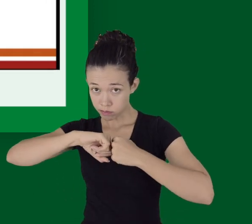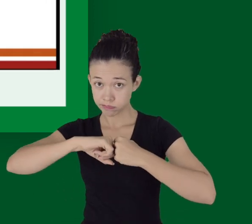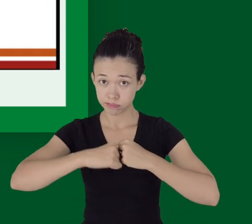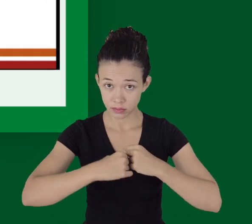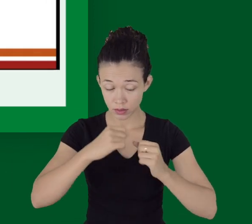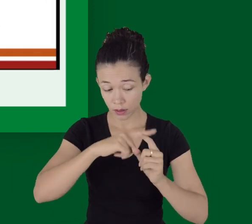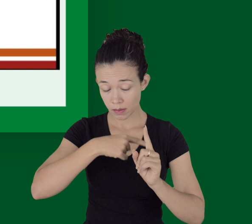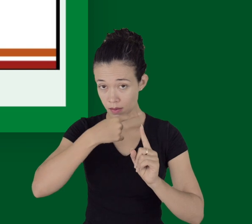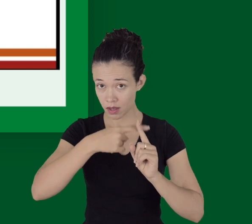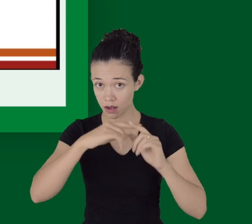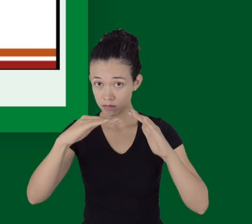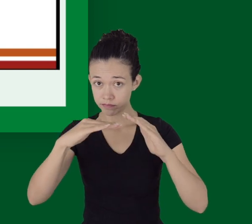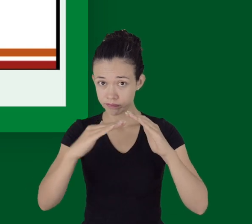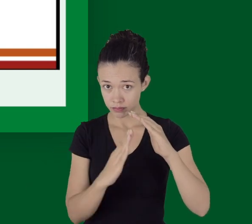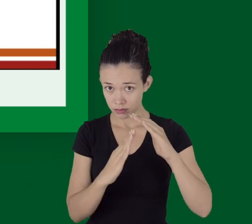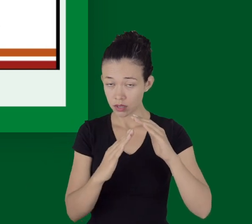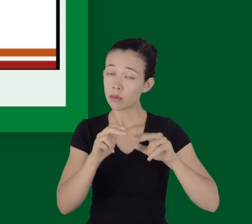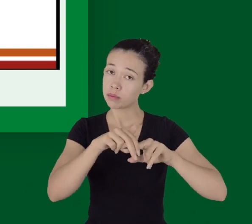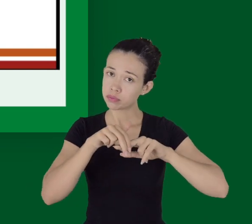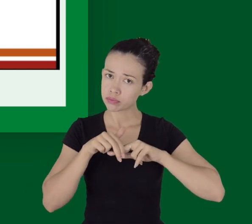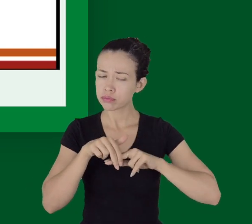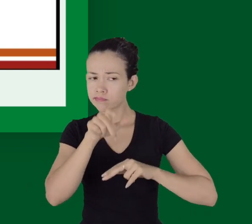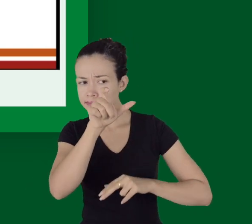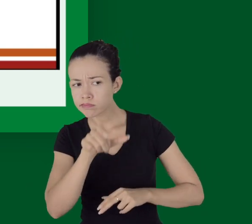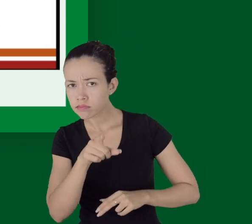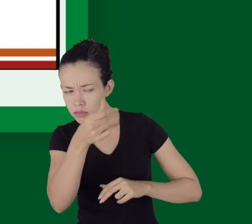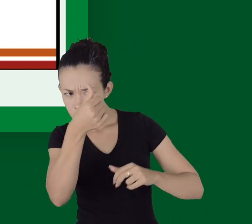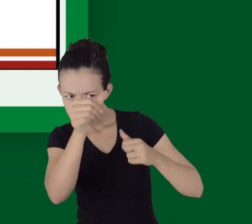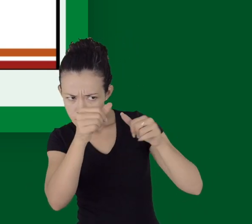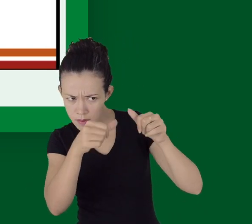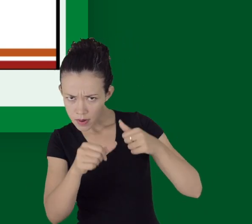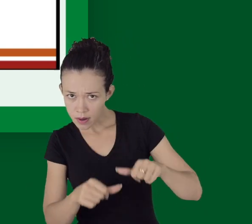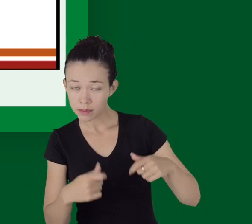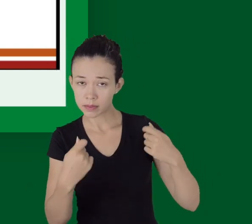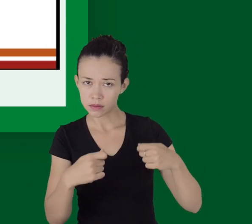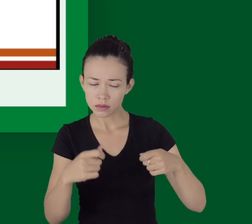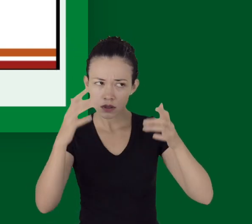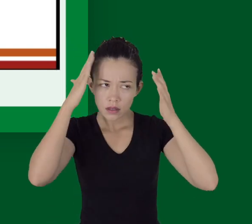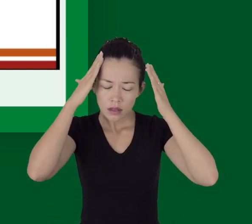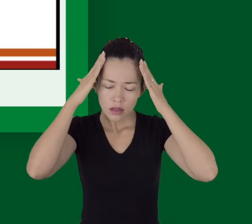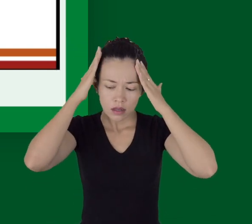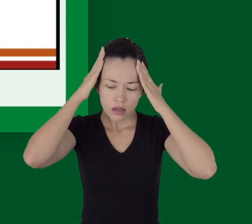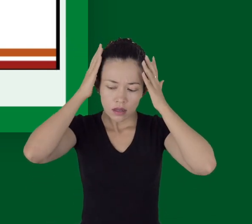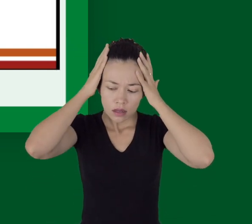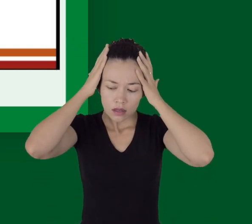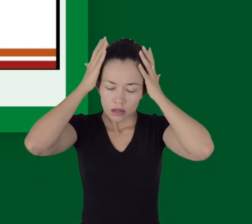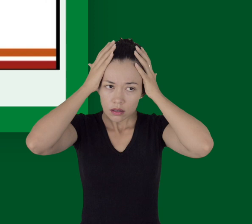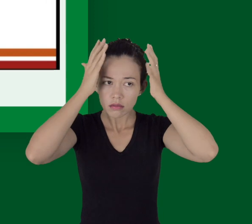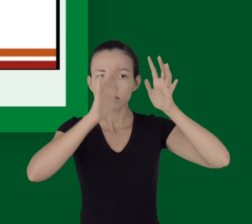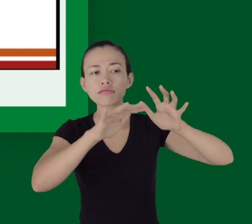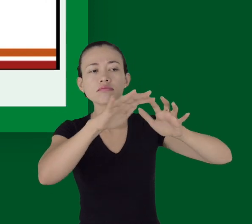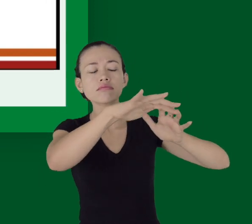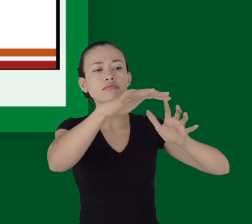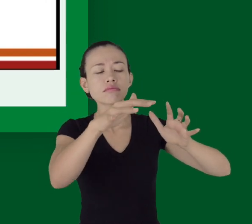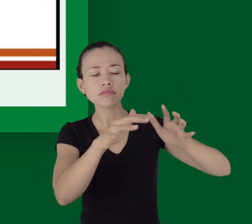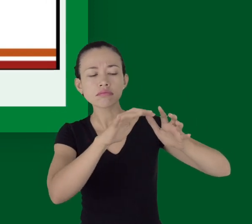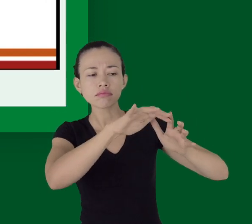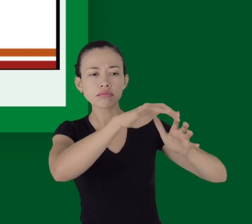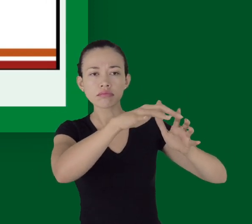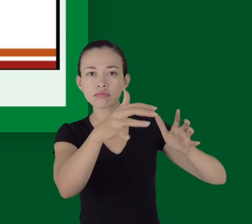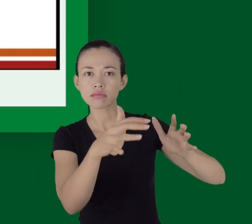trauma com afundamento, por isso que o paciente precisa ser muito bem avaliado, né, em relação a toda a extensão da calota